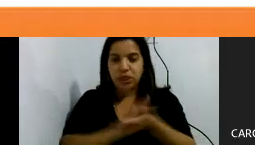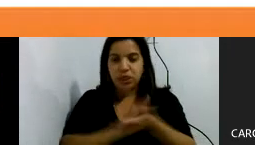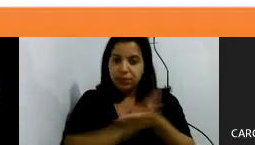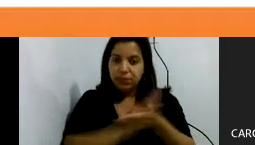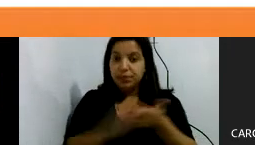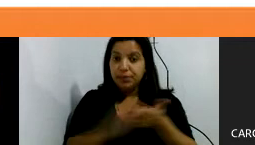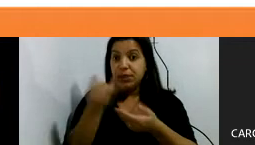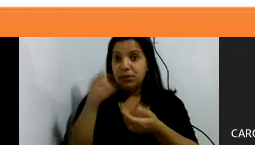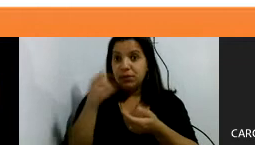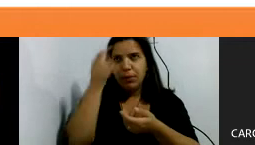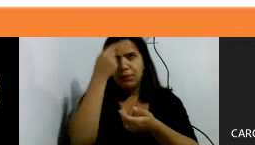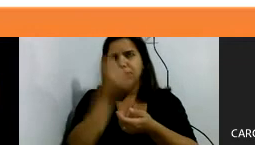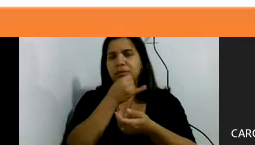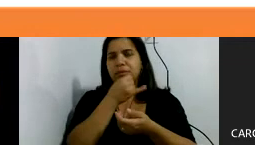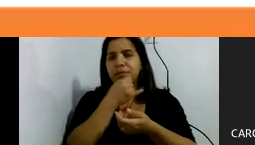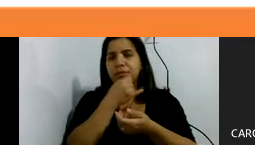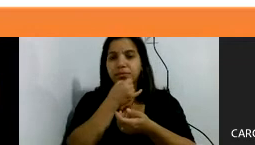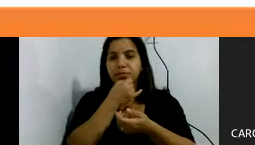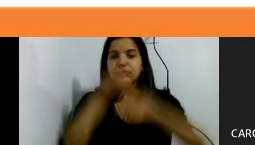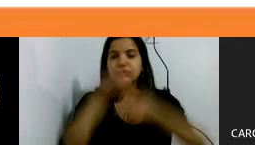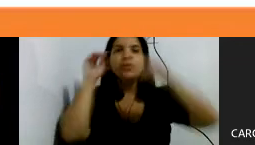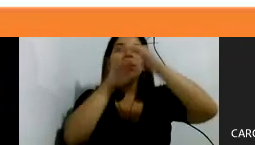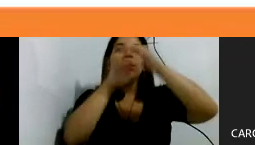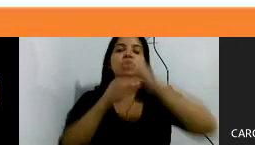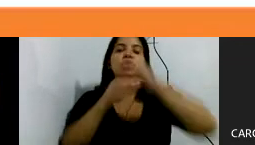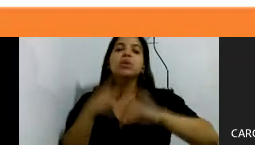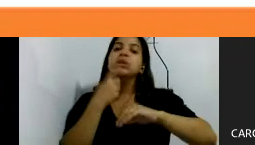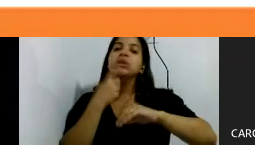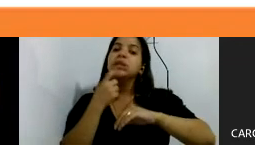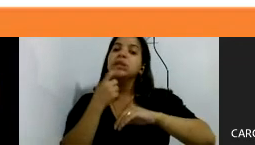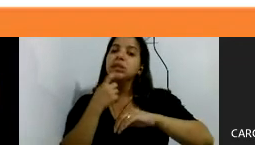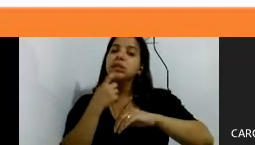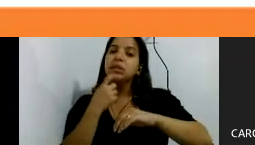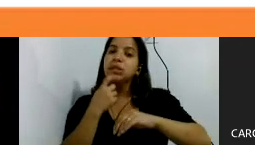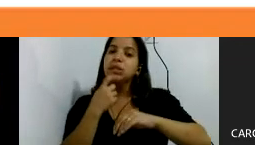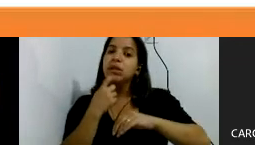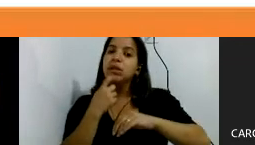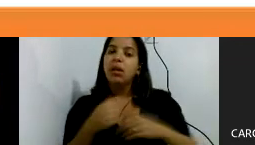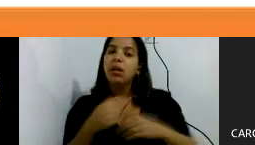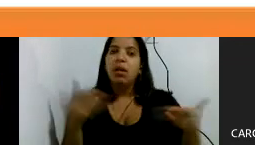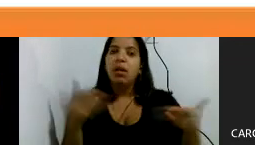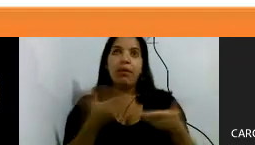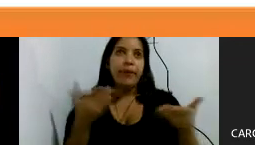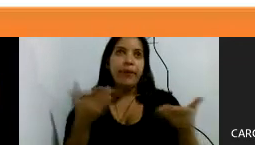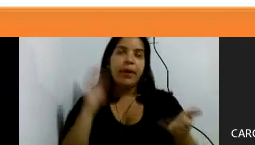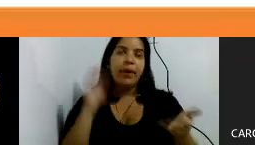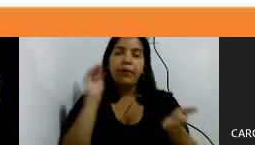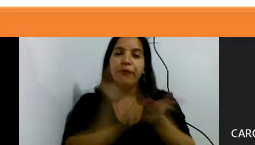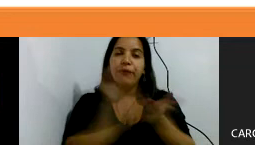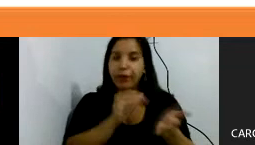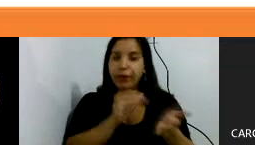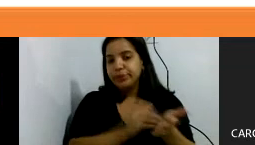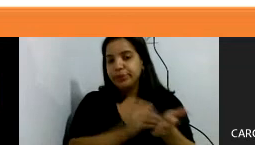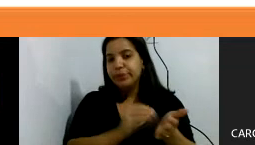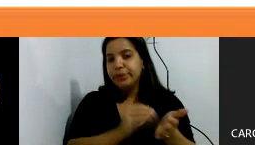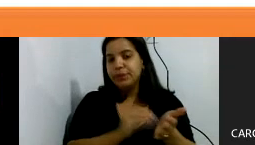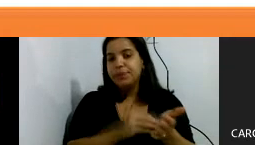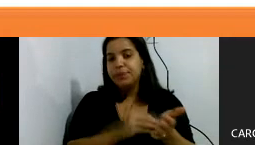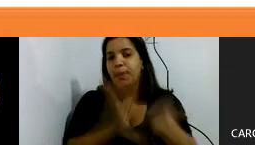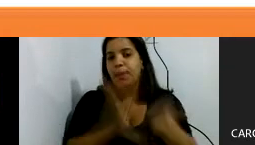gente for pensar que estoque de bolsa de sangue ultimamente está muito baixo, perda